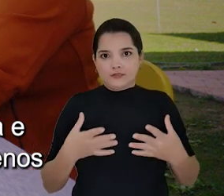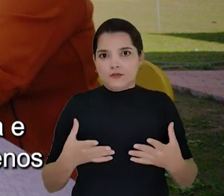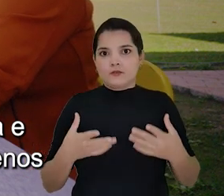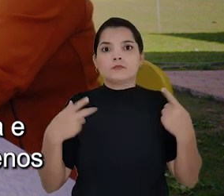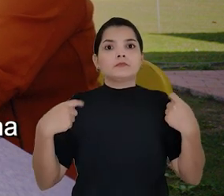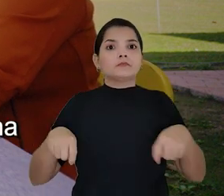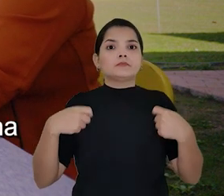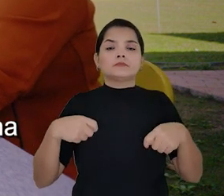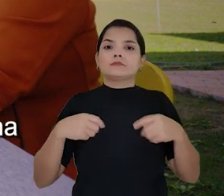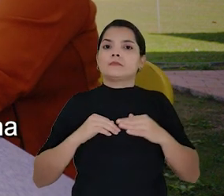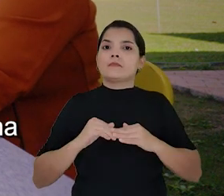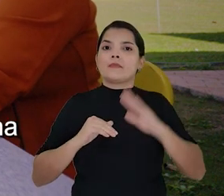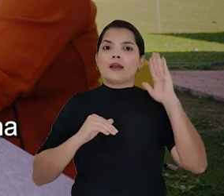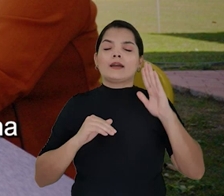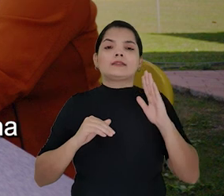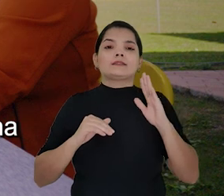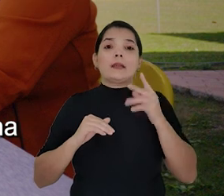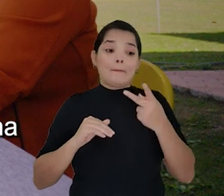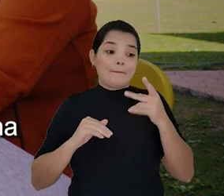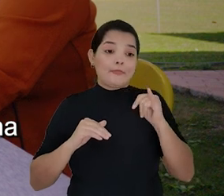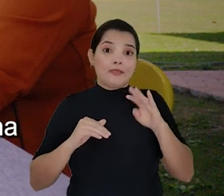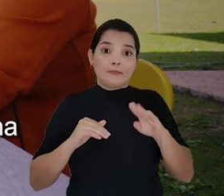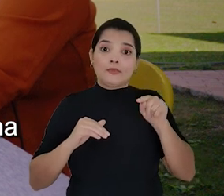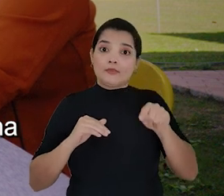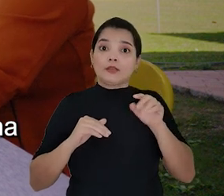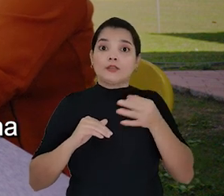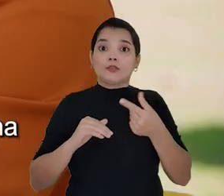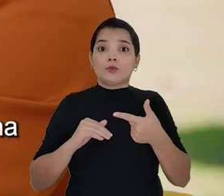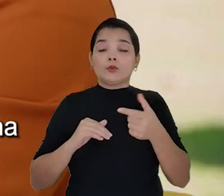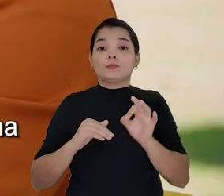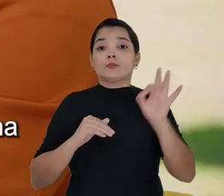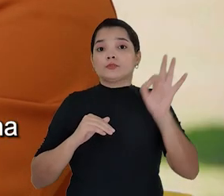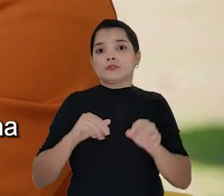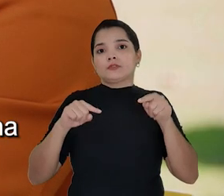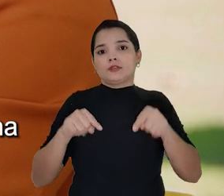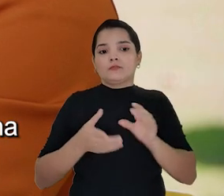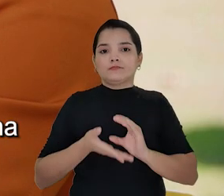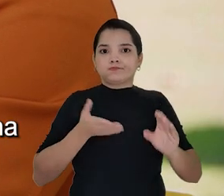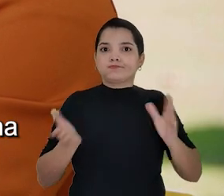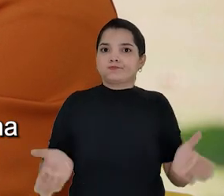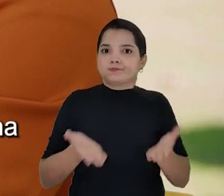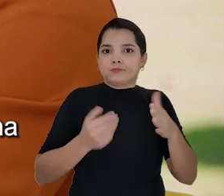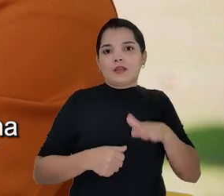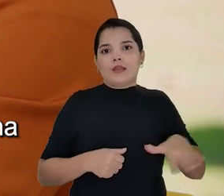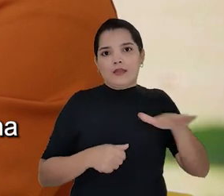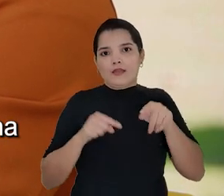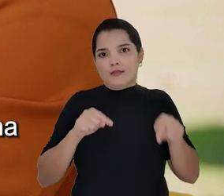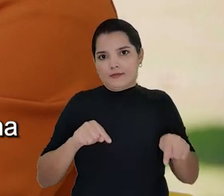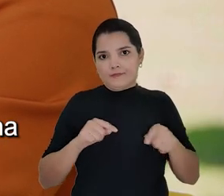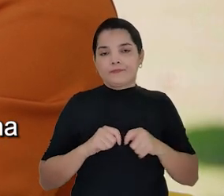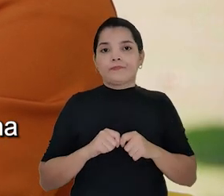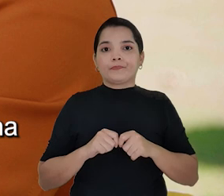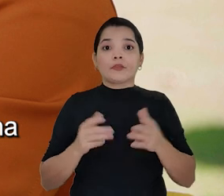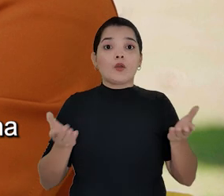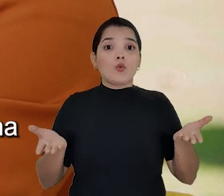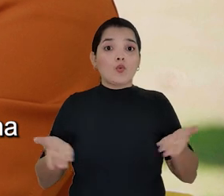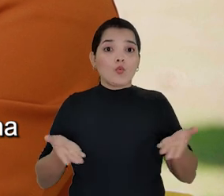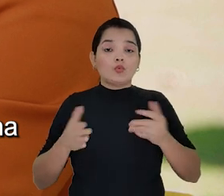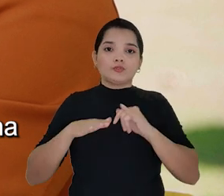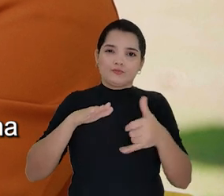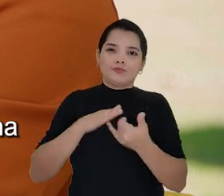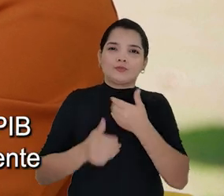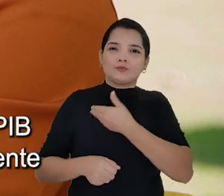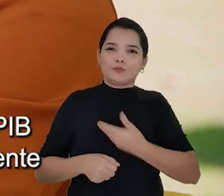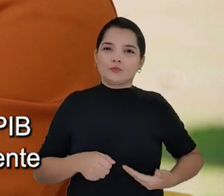alcançar pelo menos 2% do PIB brasileiro em termos de investimento na Área hoje eh as instituições